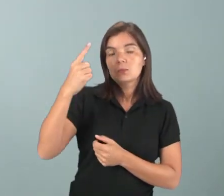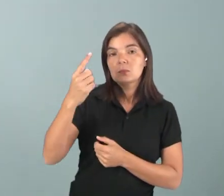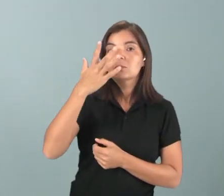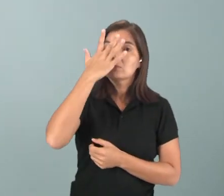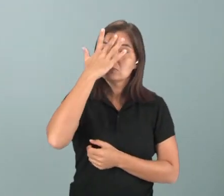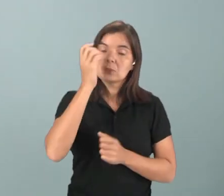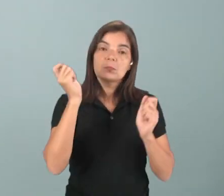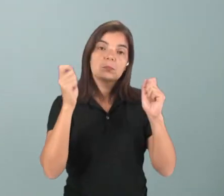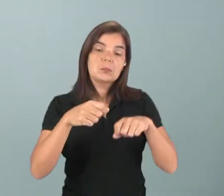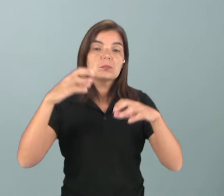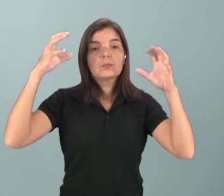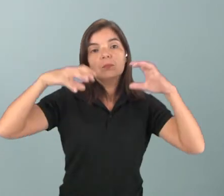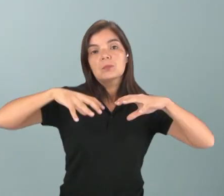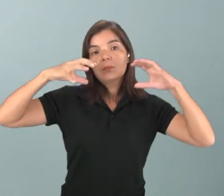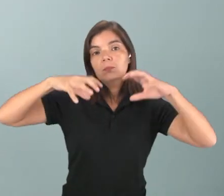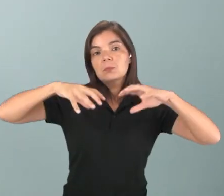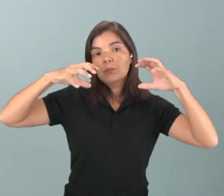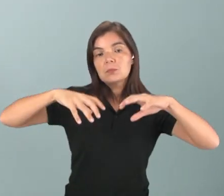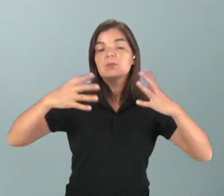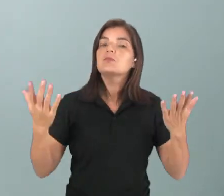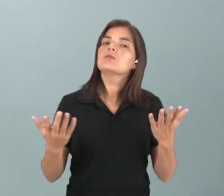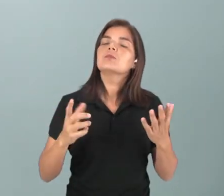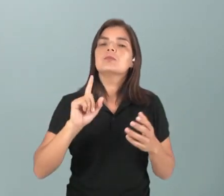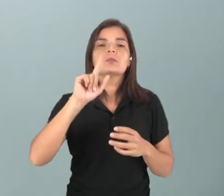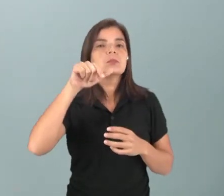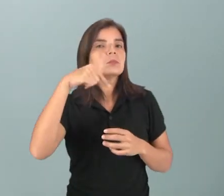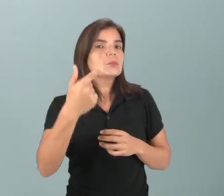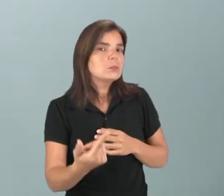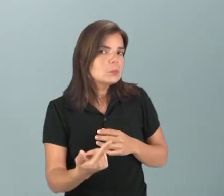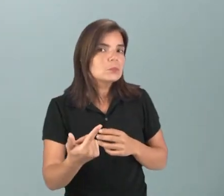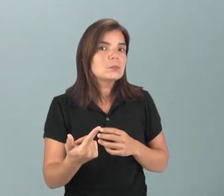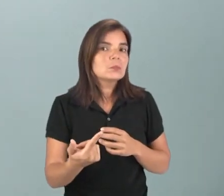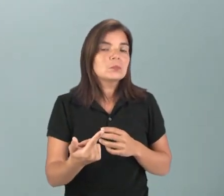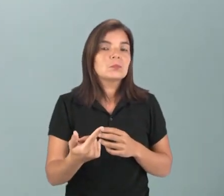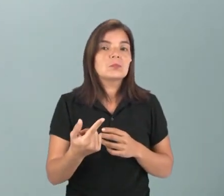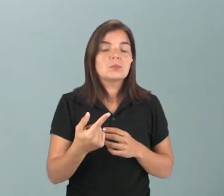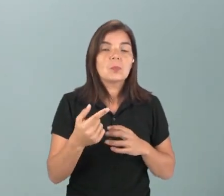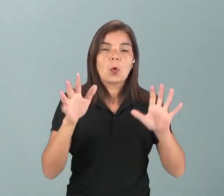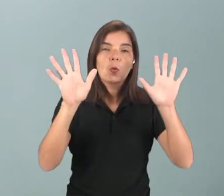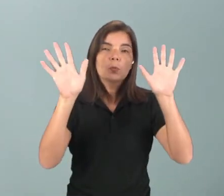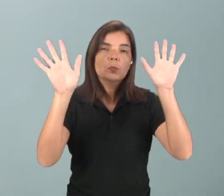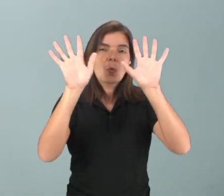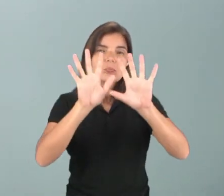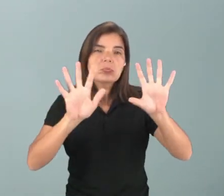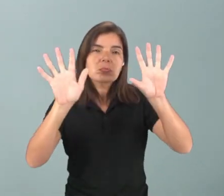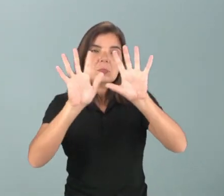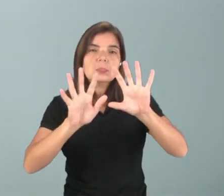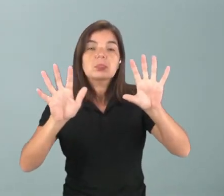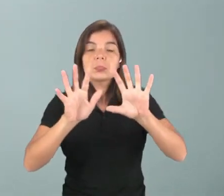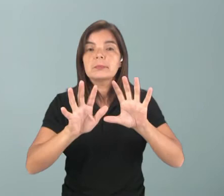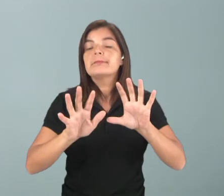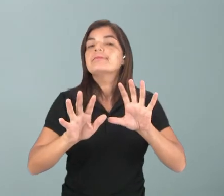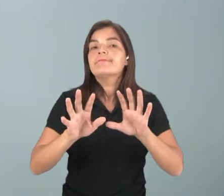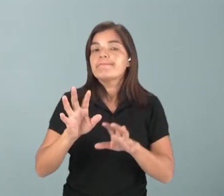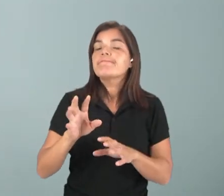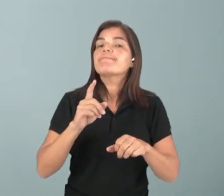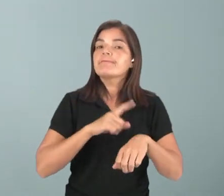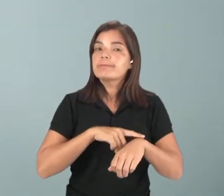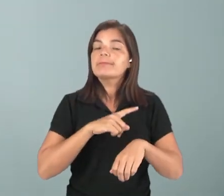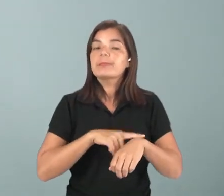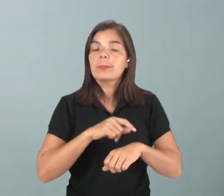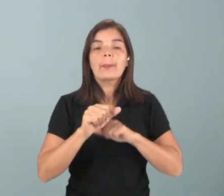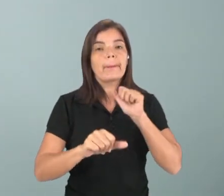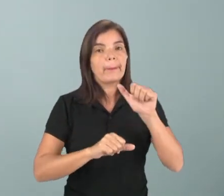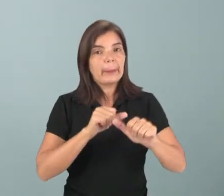ensolarado, amanhã pode estar chuvoso, né? Depois de amanhã pode estar um dia com neblina. Então, o tempo, né, é esse dado atmosférico